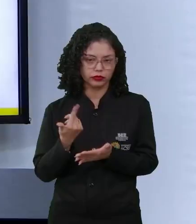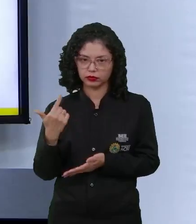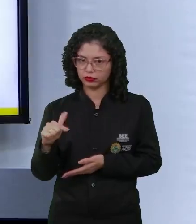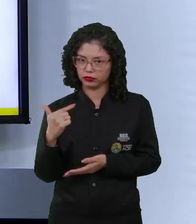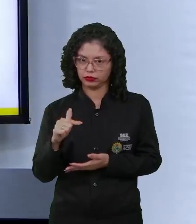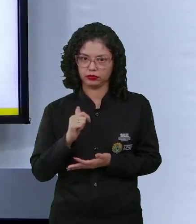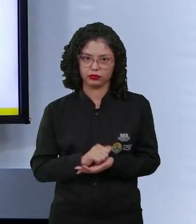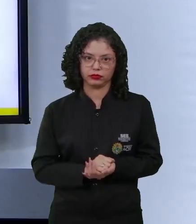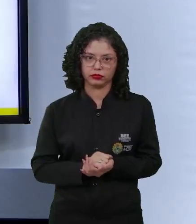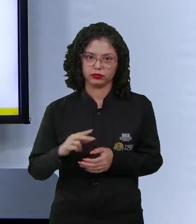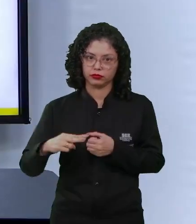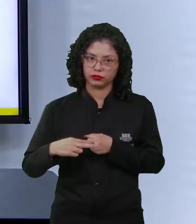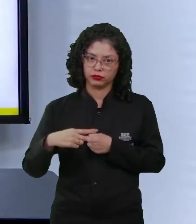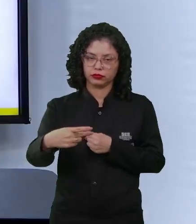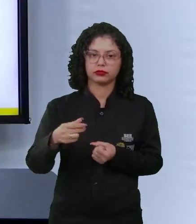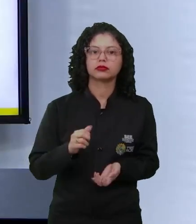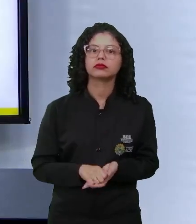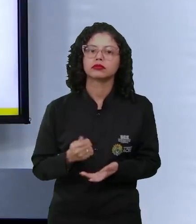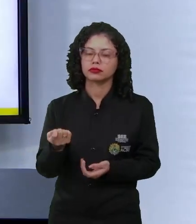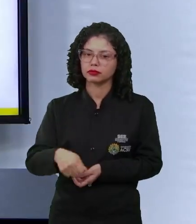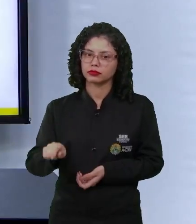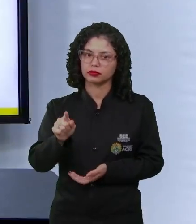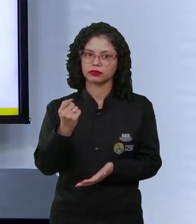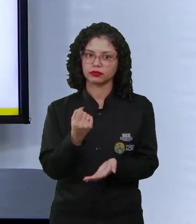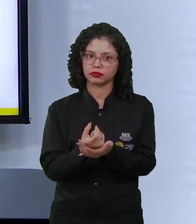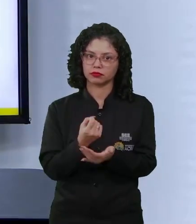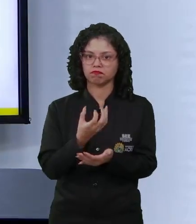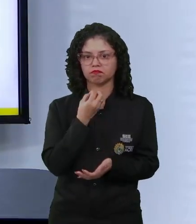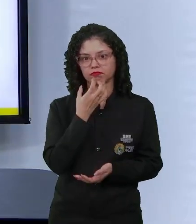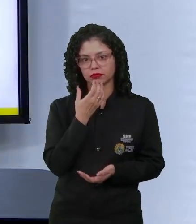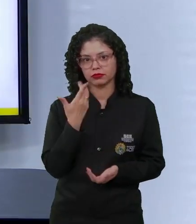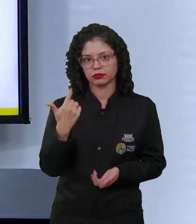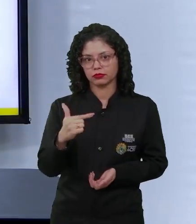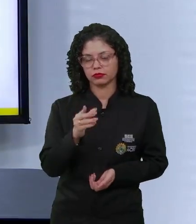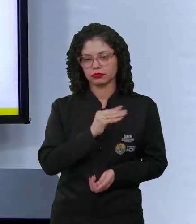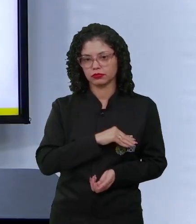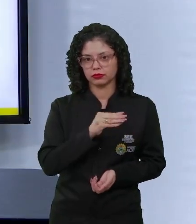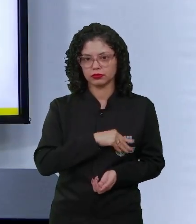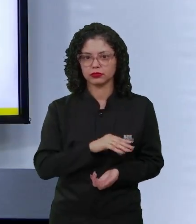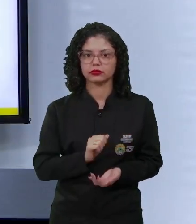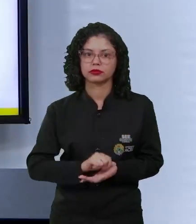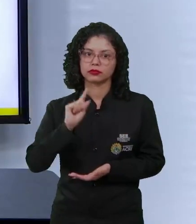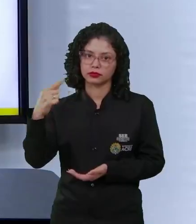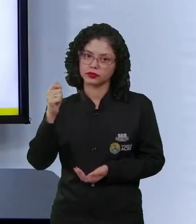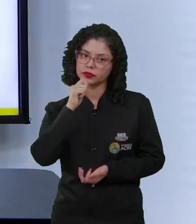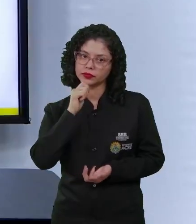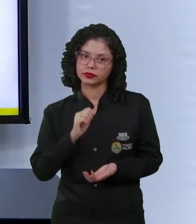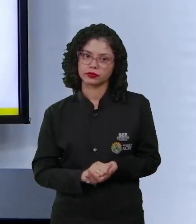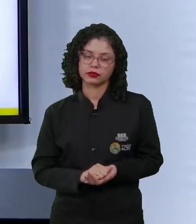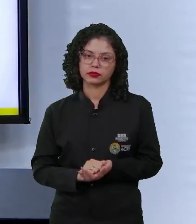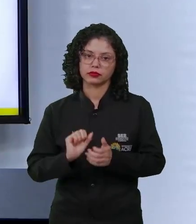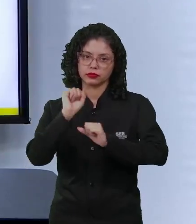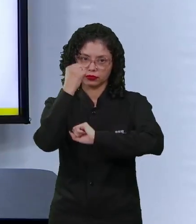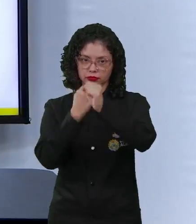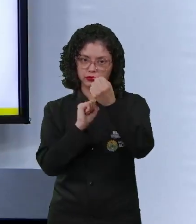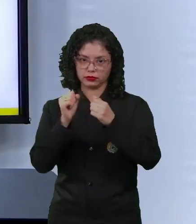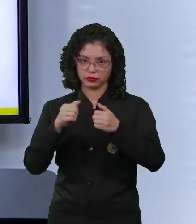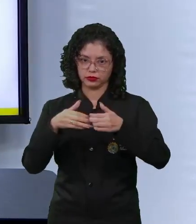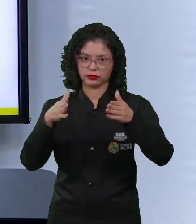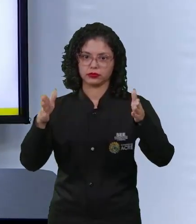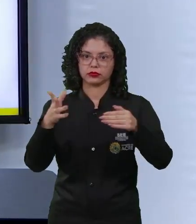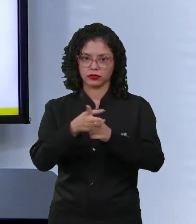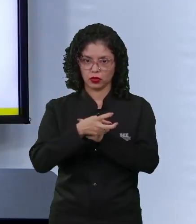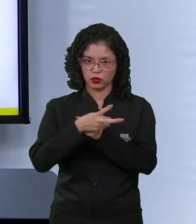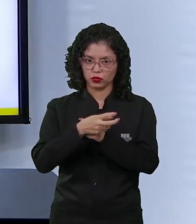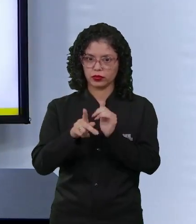estudo. Consequentemente, eu não vou precisar pagar bons salários para quem não tem estudo. É lá que eles vão abrir suas indústrias e